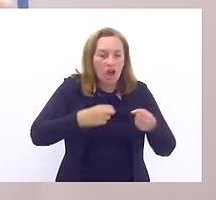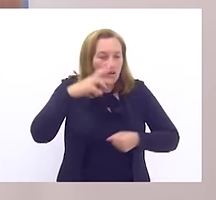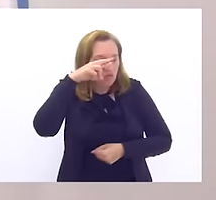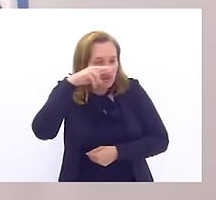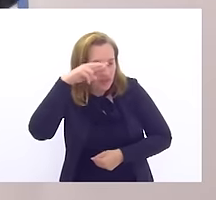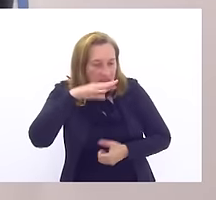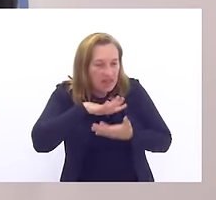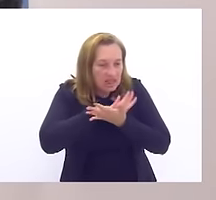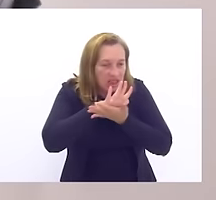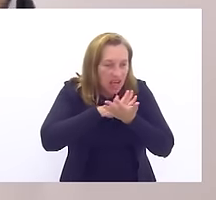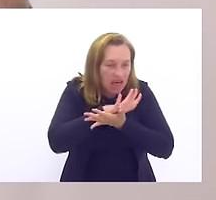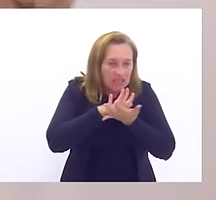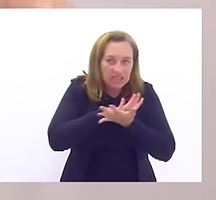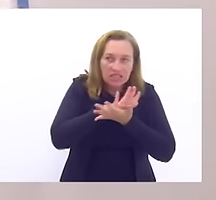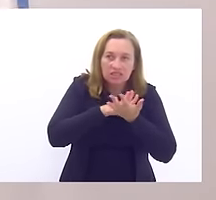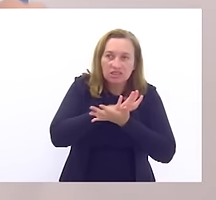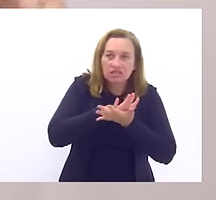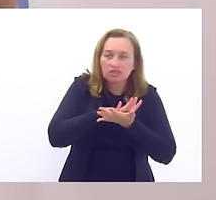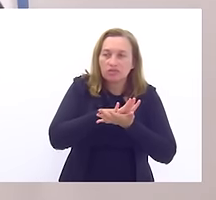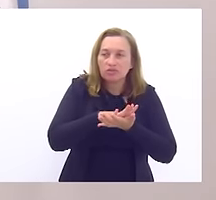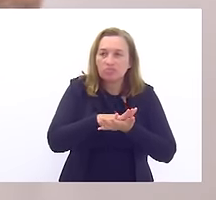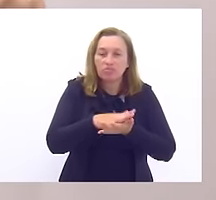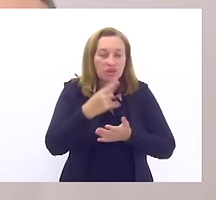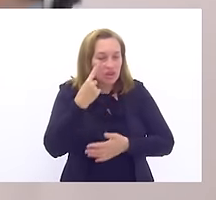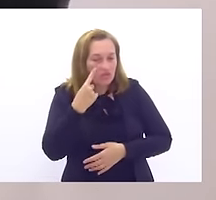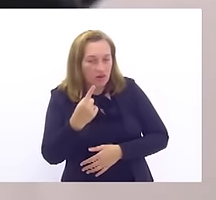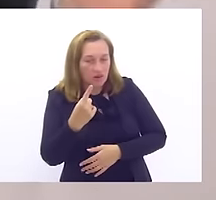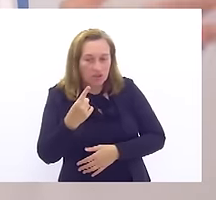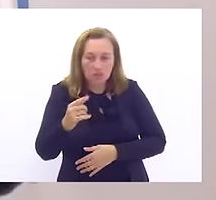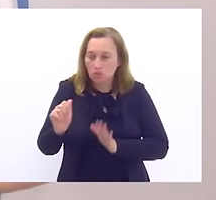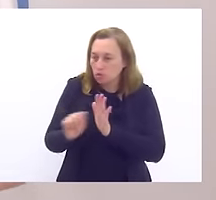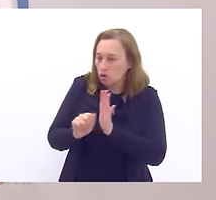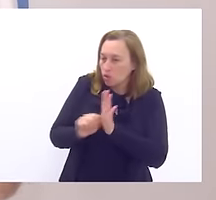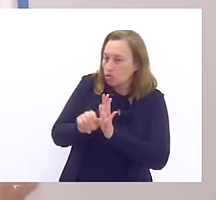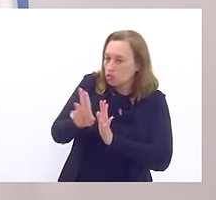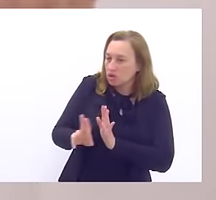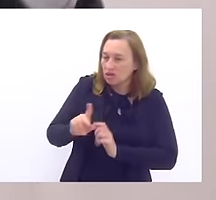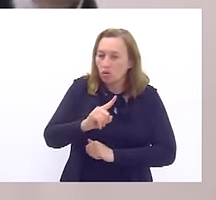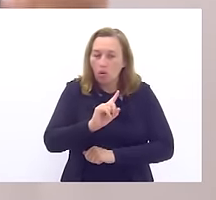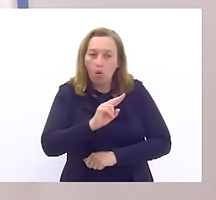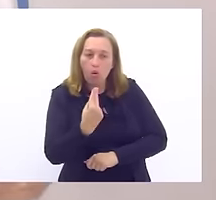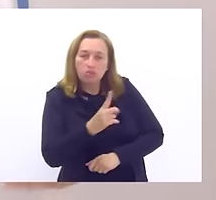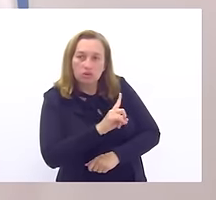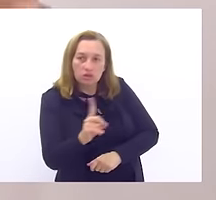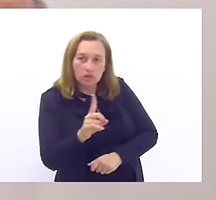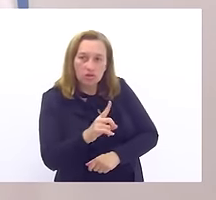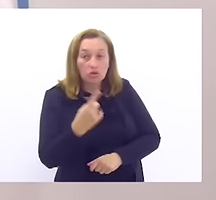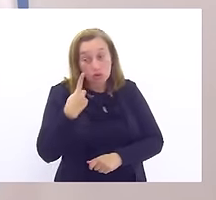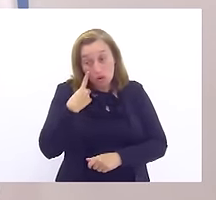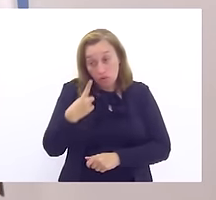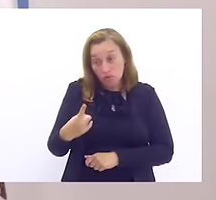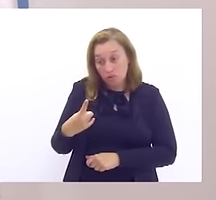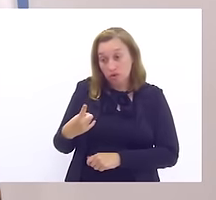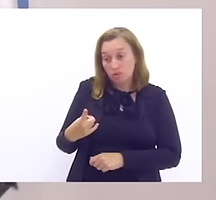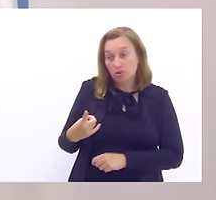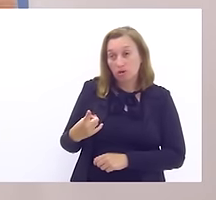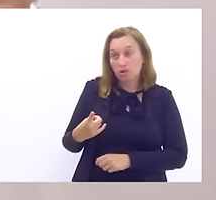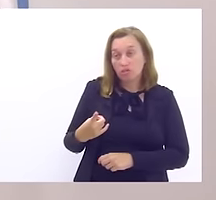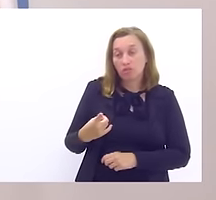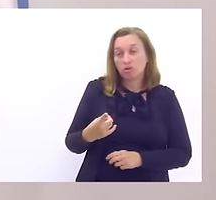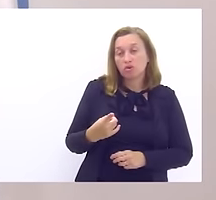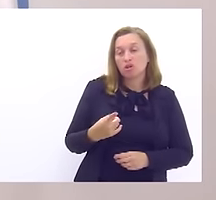revistado ninguém foi identificado se estava usando droga Pode ser que eventualmente até pegue mas nas que tivemos e foram muitas nesse último mês